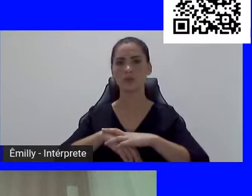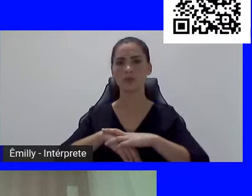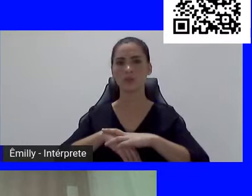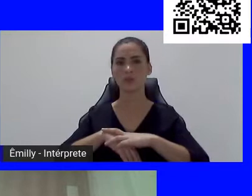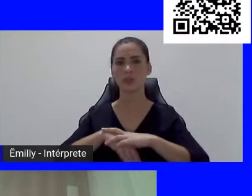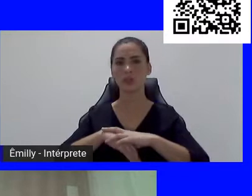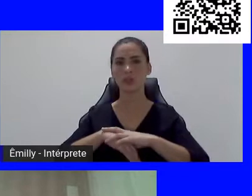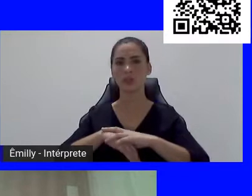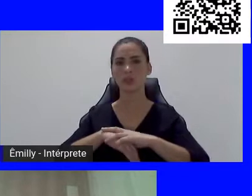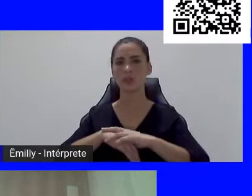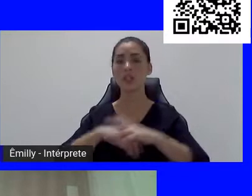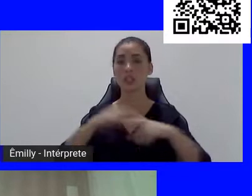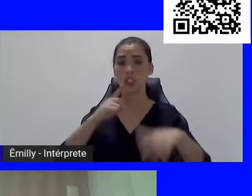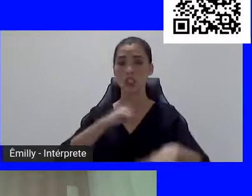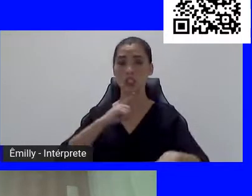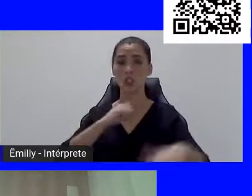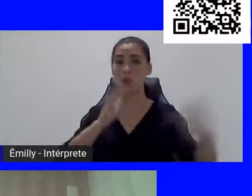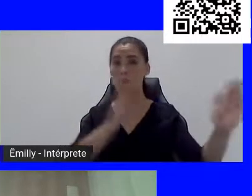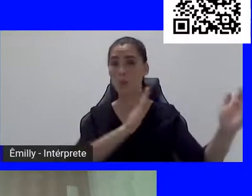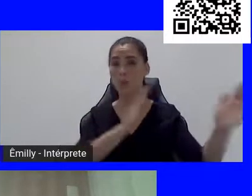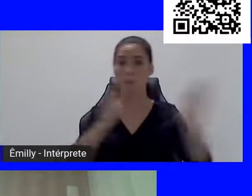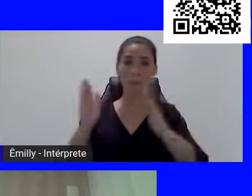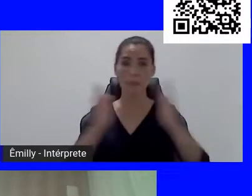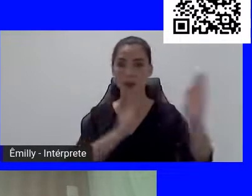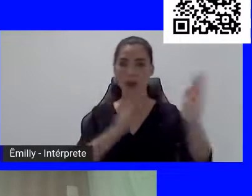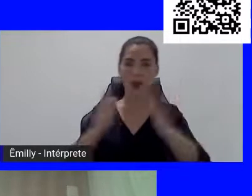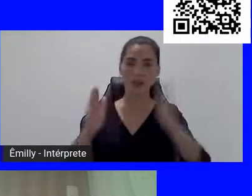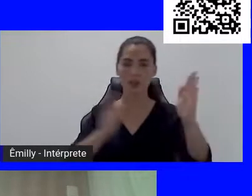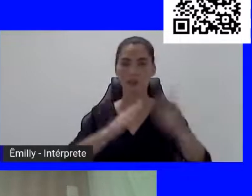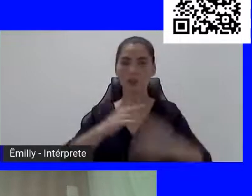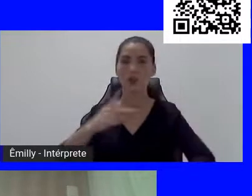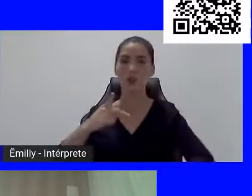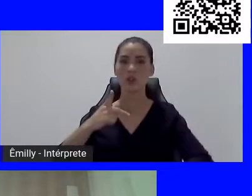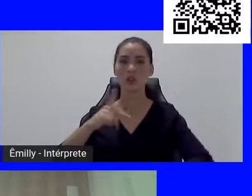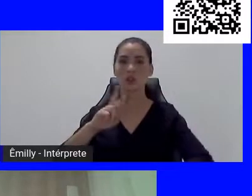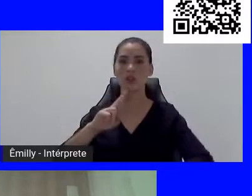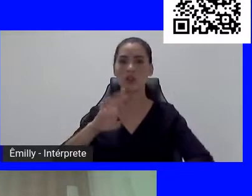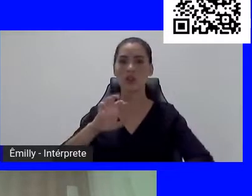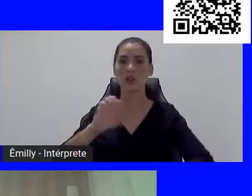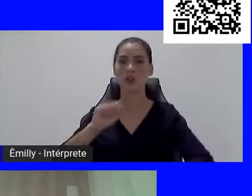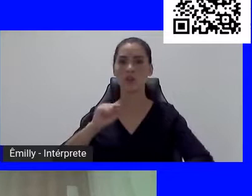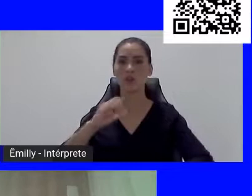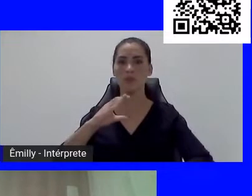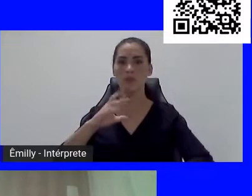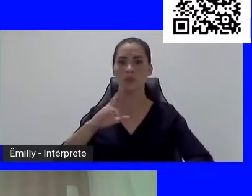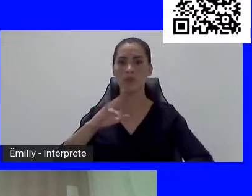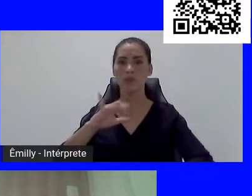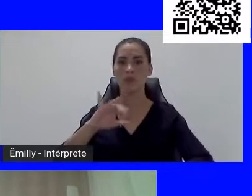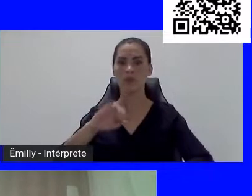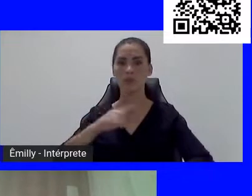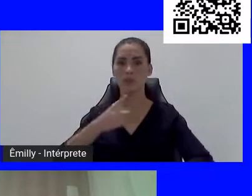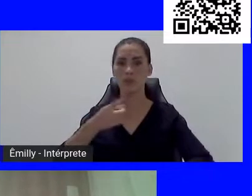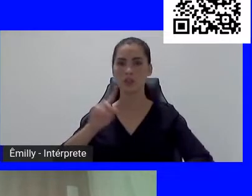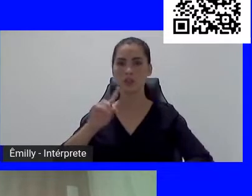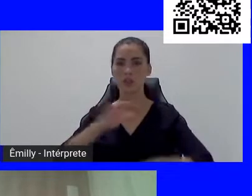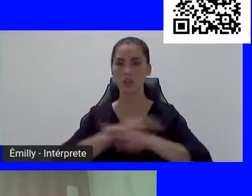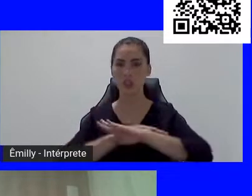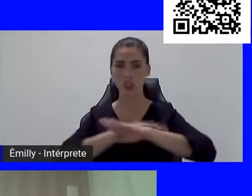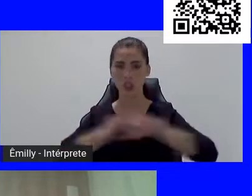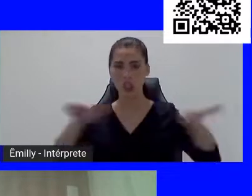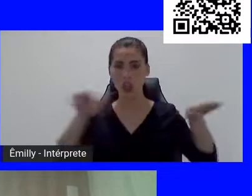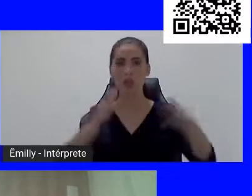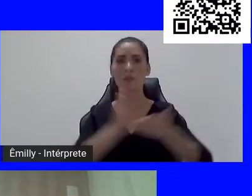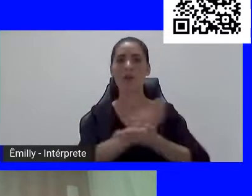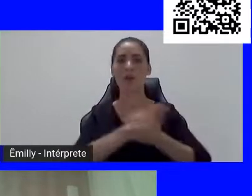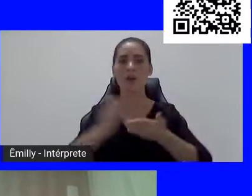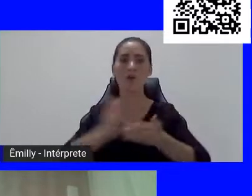prazo de prescrição longo para certos tipos de crime e, obviamente, com a mudança do procurador-geral ou com a perda do foro